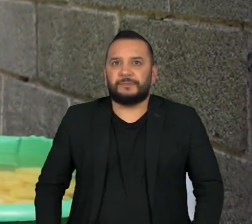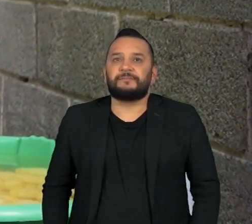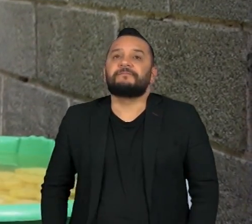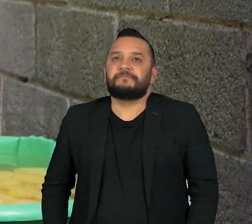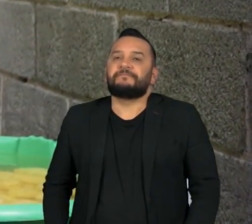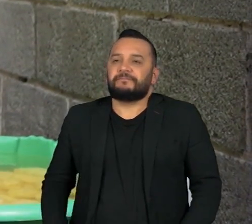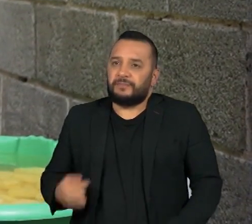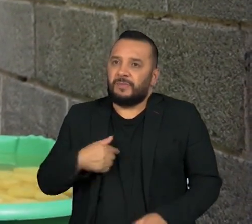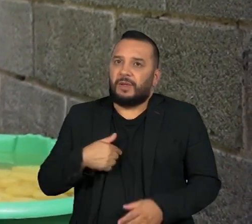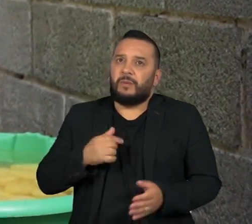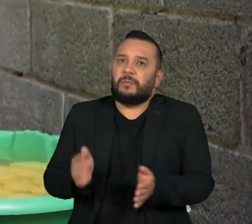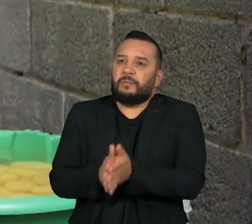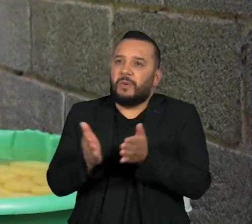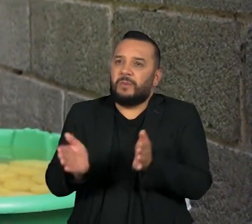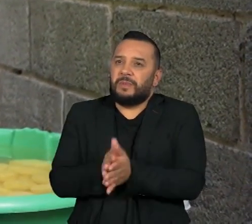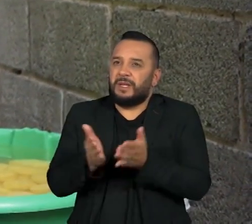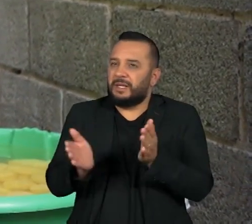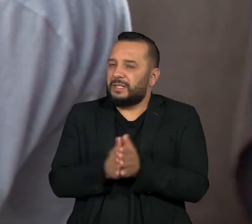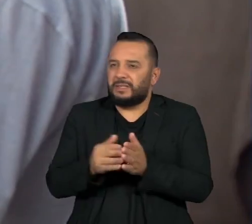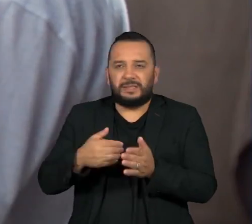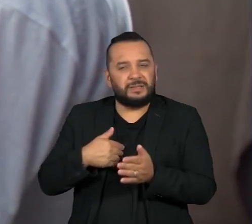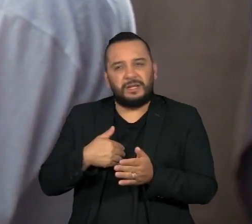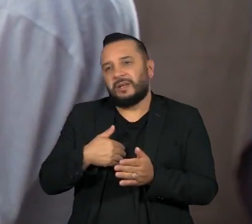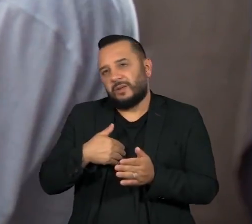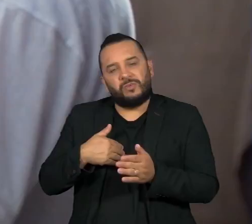rua, eu caí no poço.